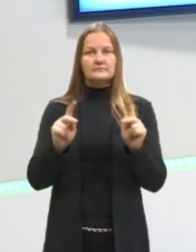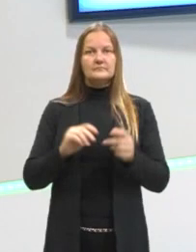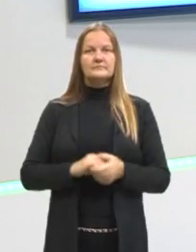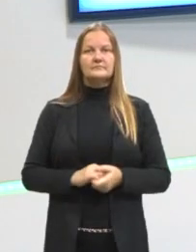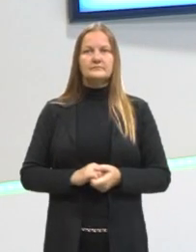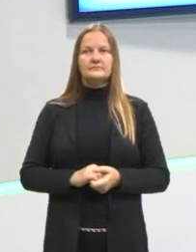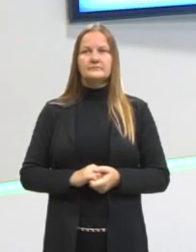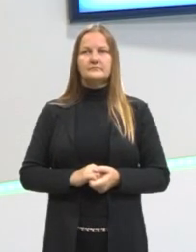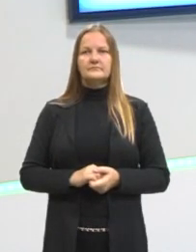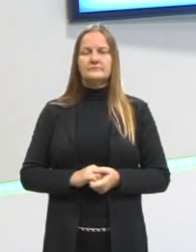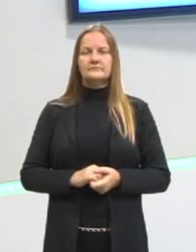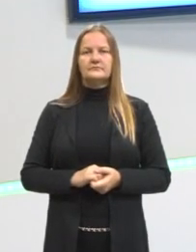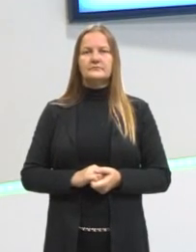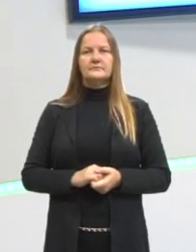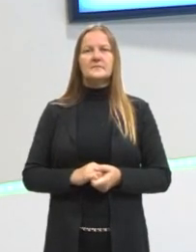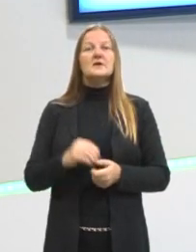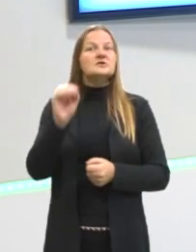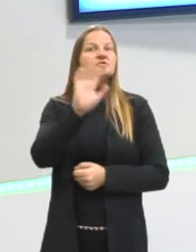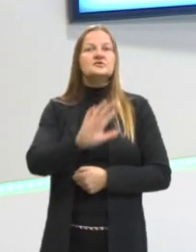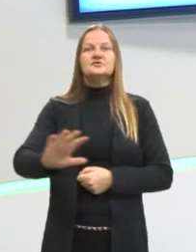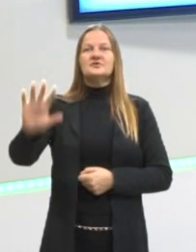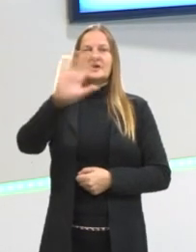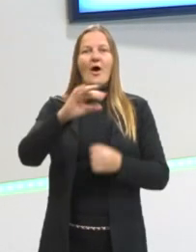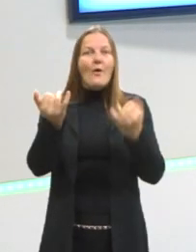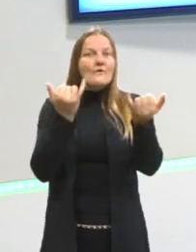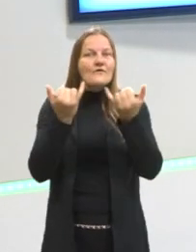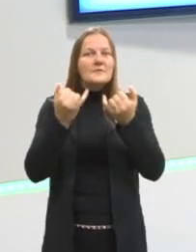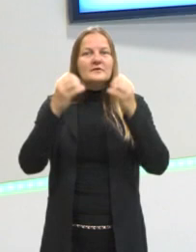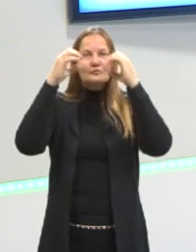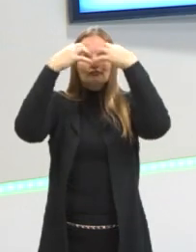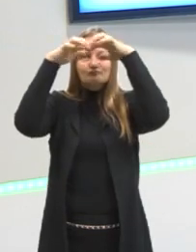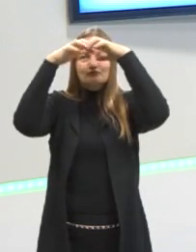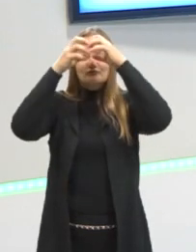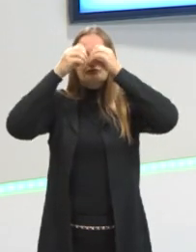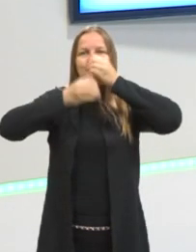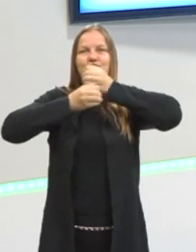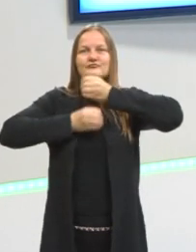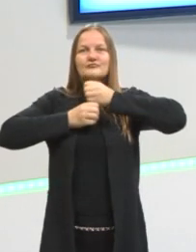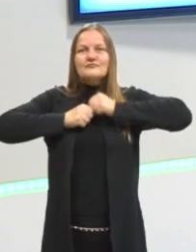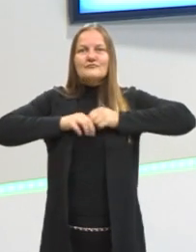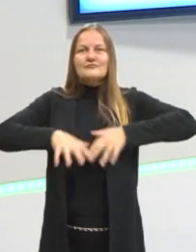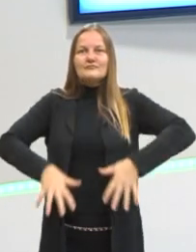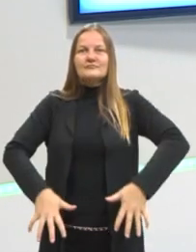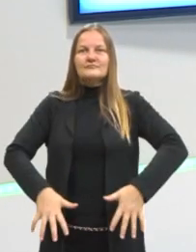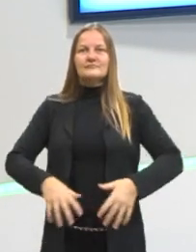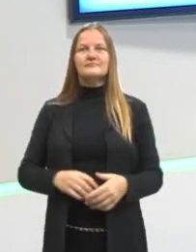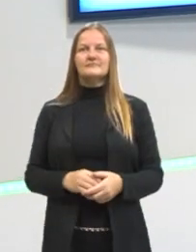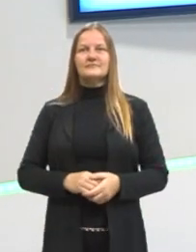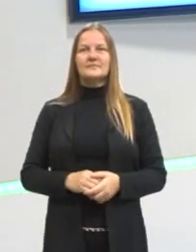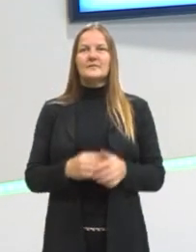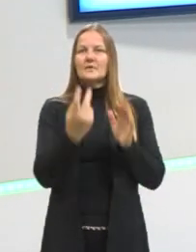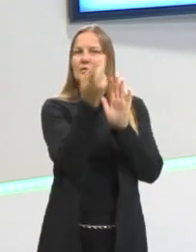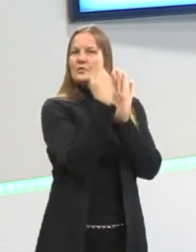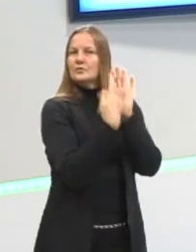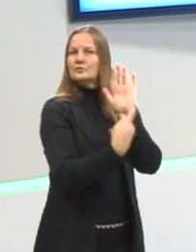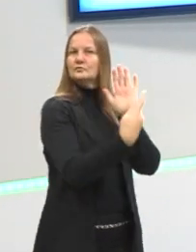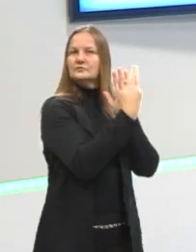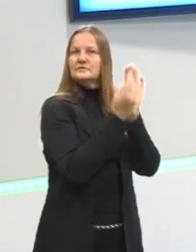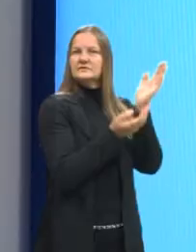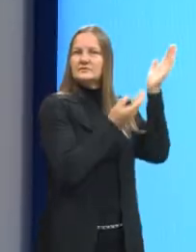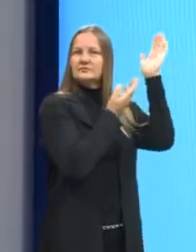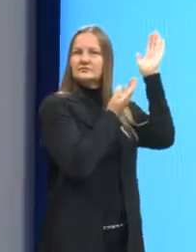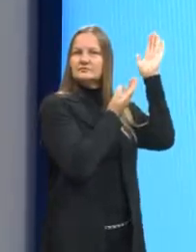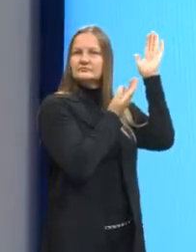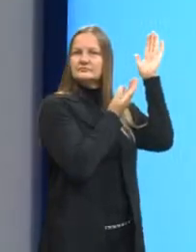então é esse Um apanhado Geral do sistema nervoso aqui nesse desenho então é a representação